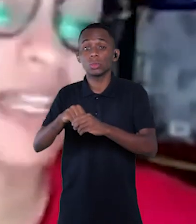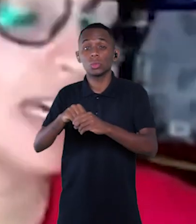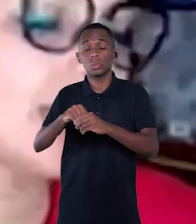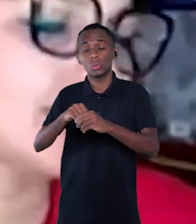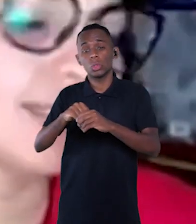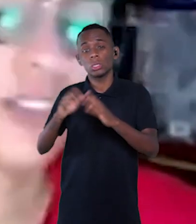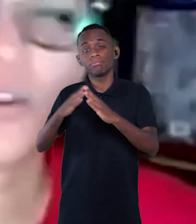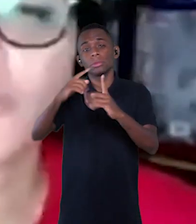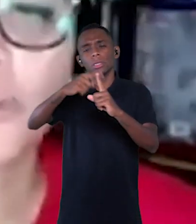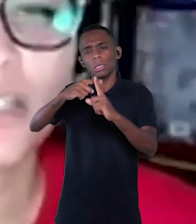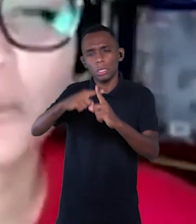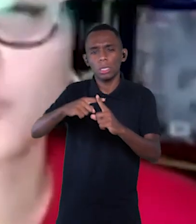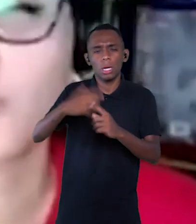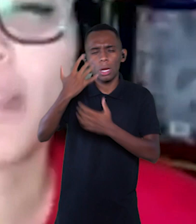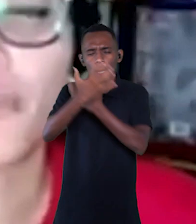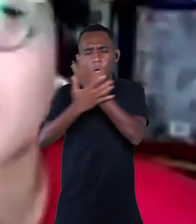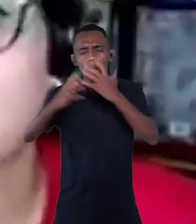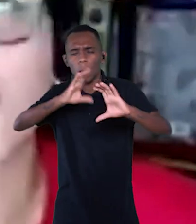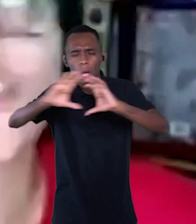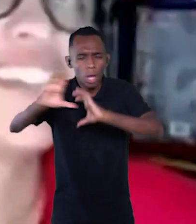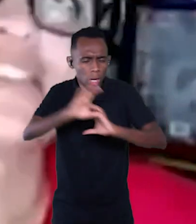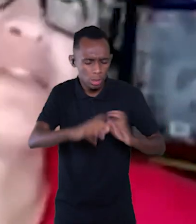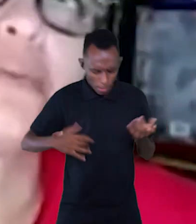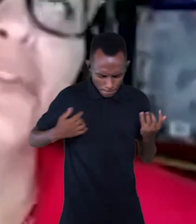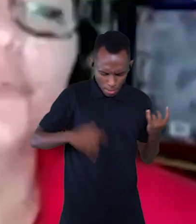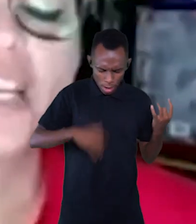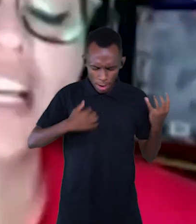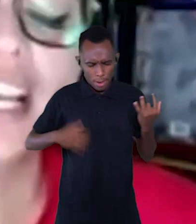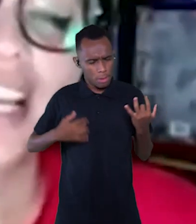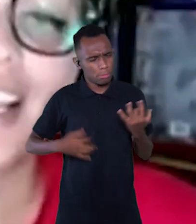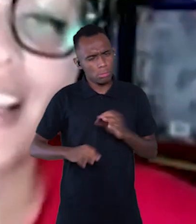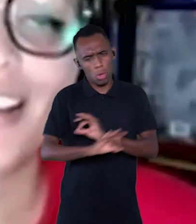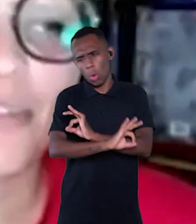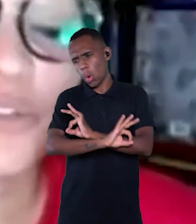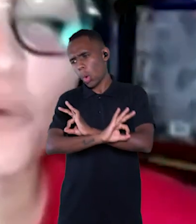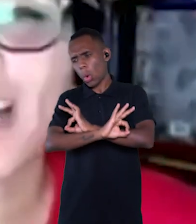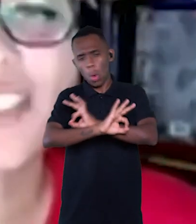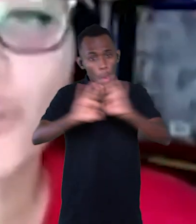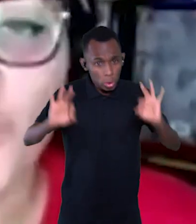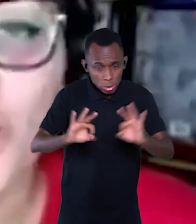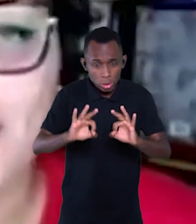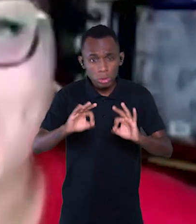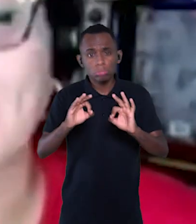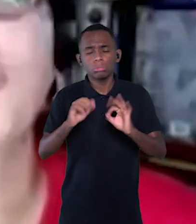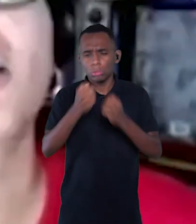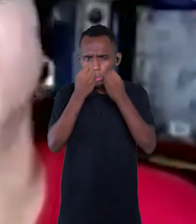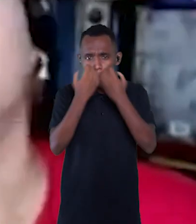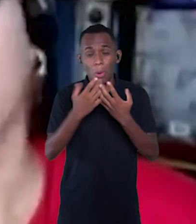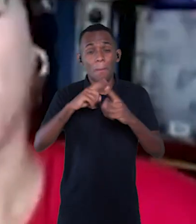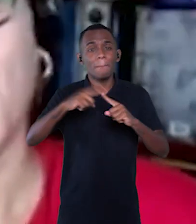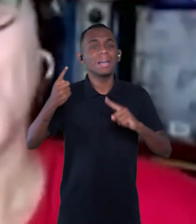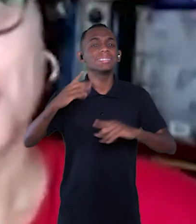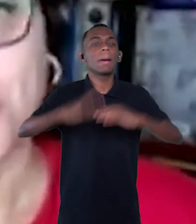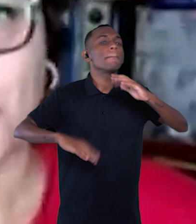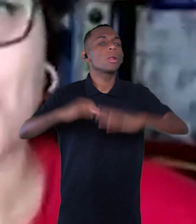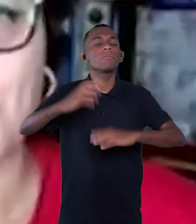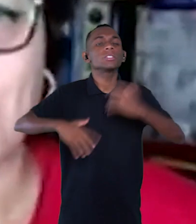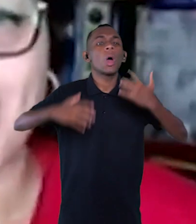igreja, então ela canta, toca violão, super afinadíssima, meu Deus. É uma super cantora, mas ela nunca